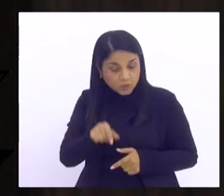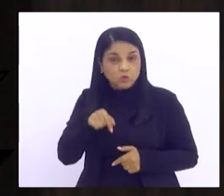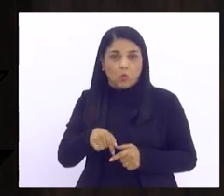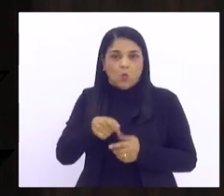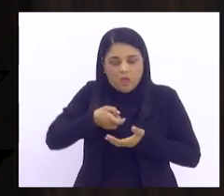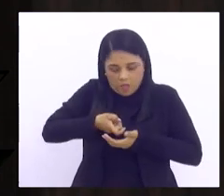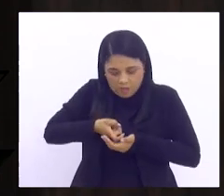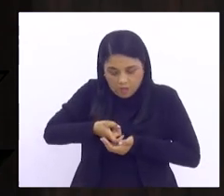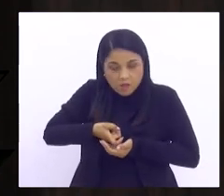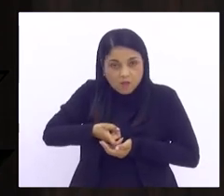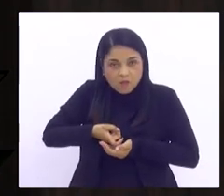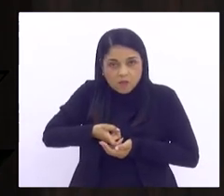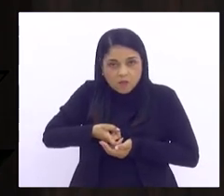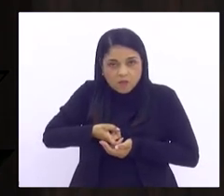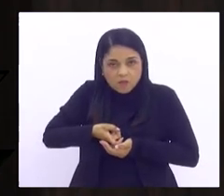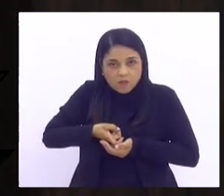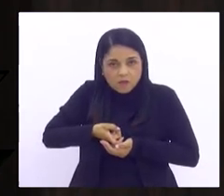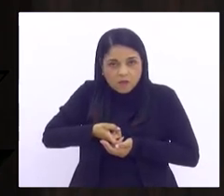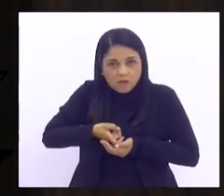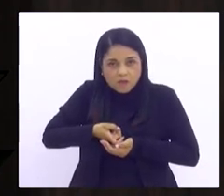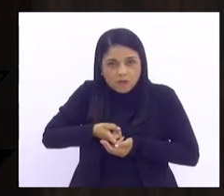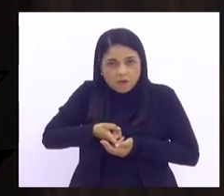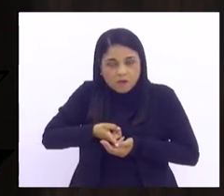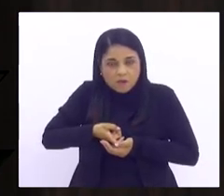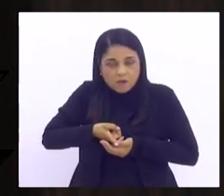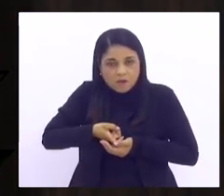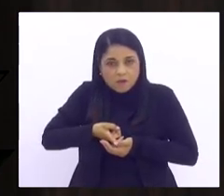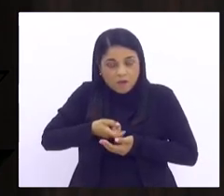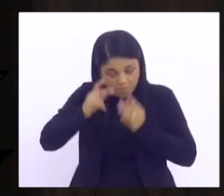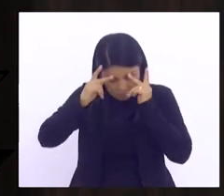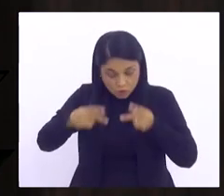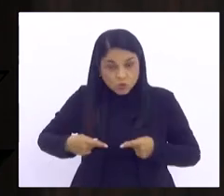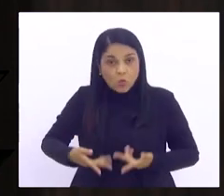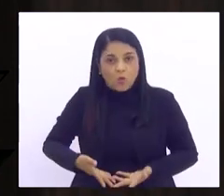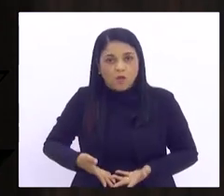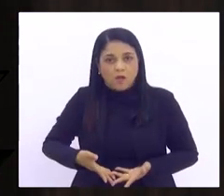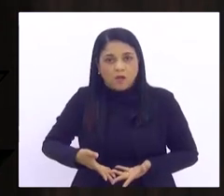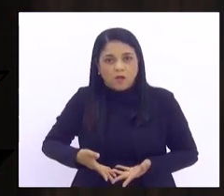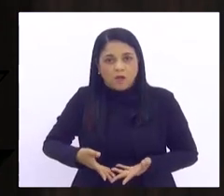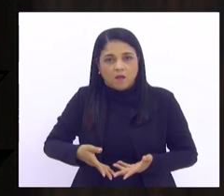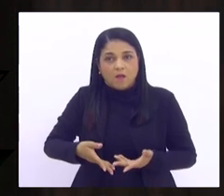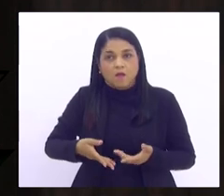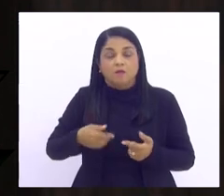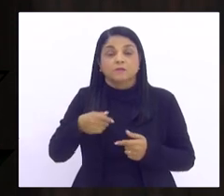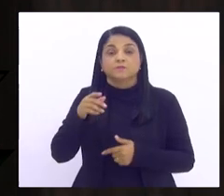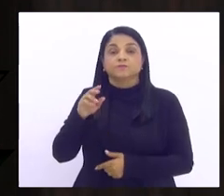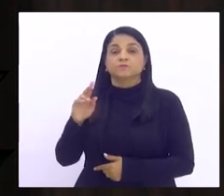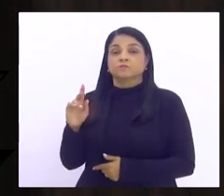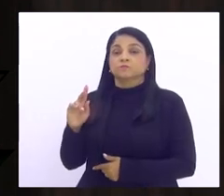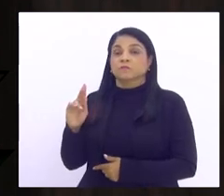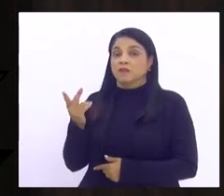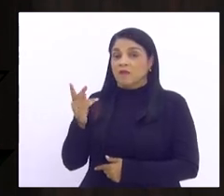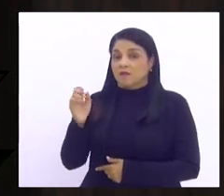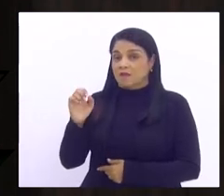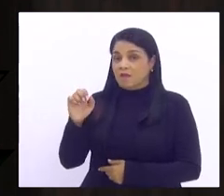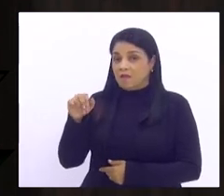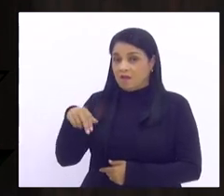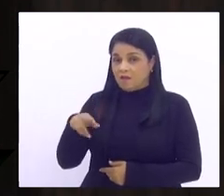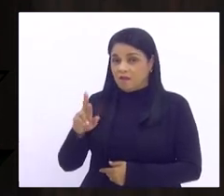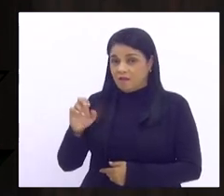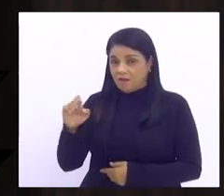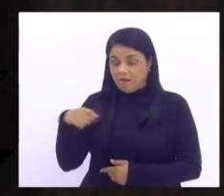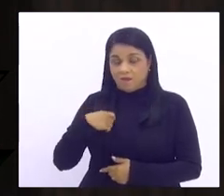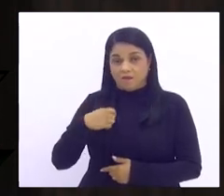mas ainda não nasceu. O doutor Henrique falava para nós que, segundo a